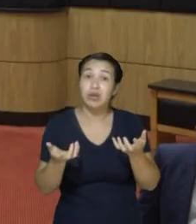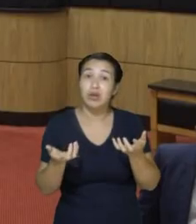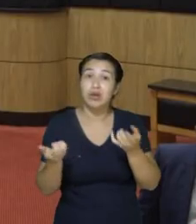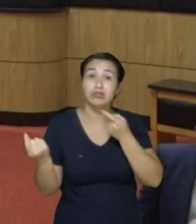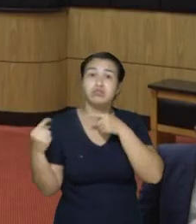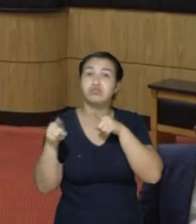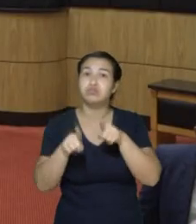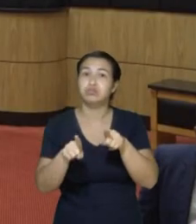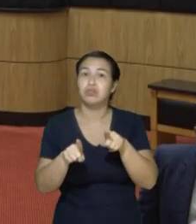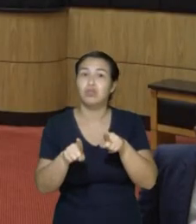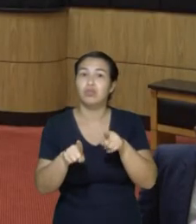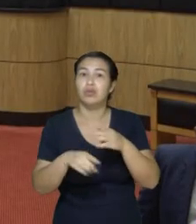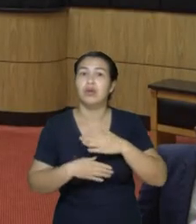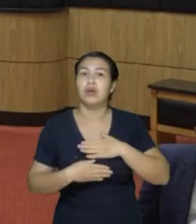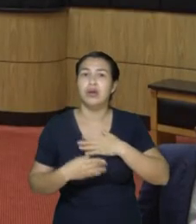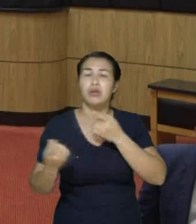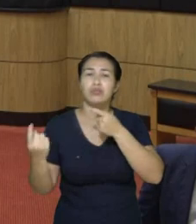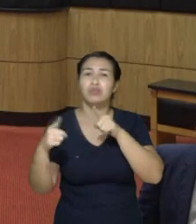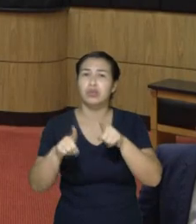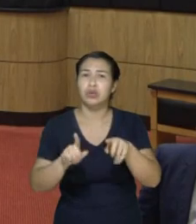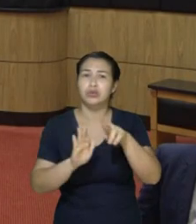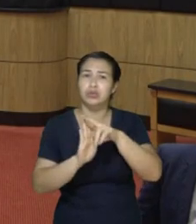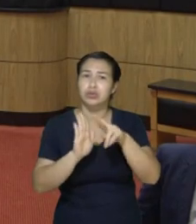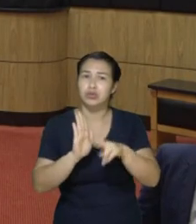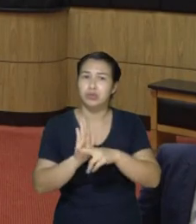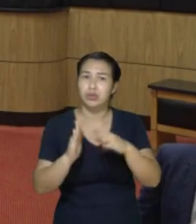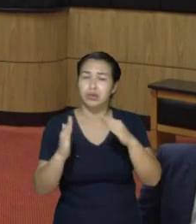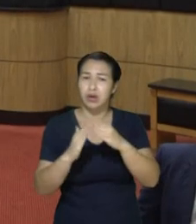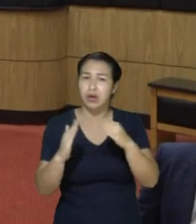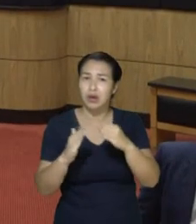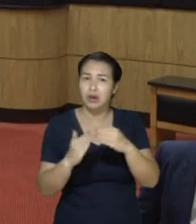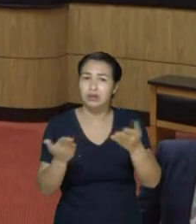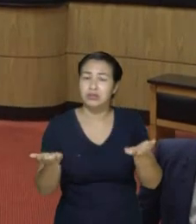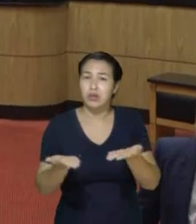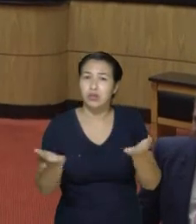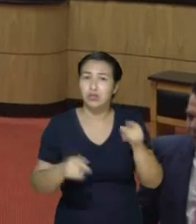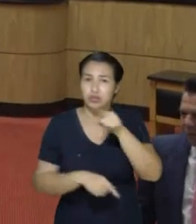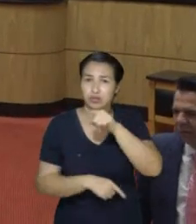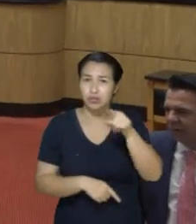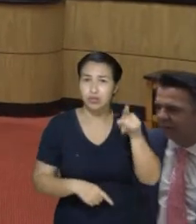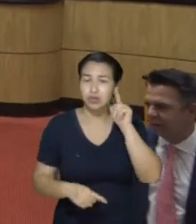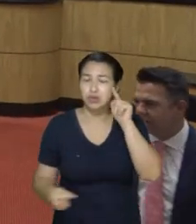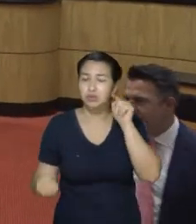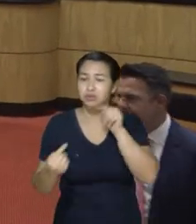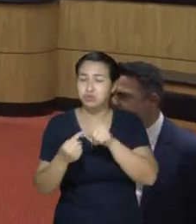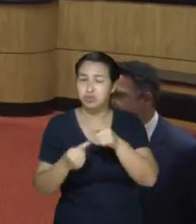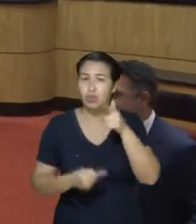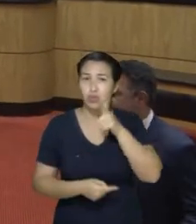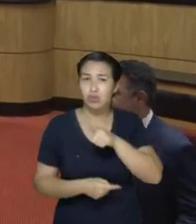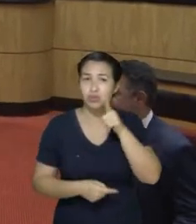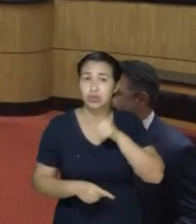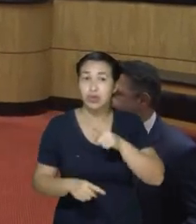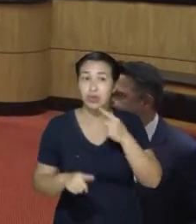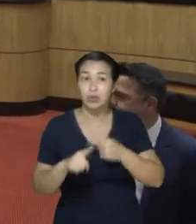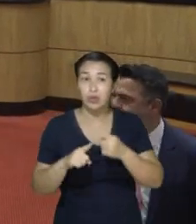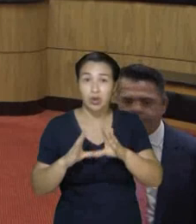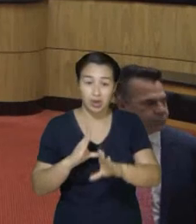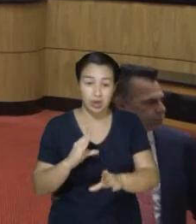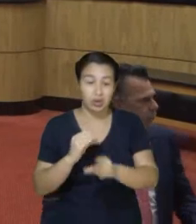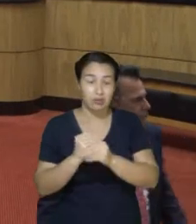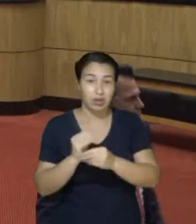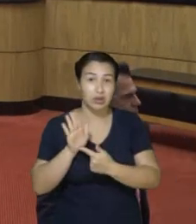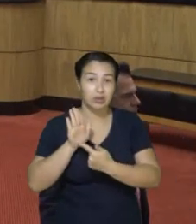qual eu sou crítico do regimento da casa, que hoje vocês atingiram esse objetivo aqui em decorrência de emendas